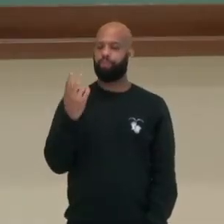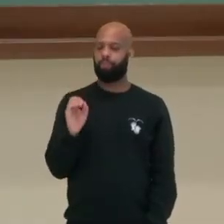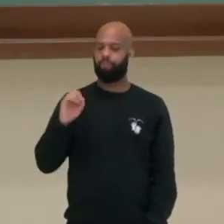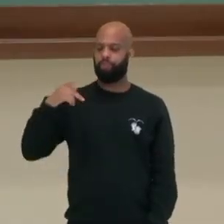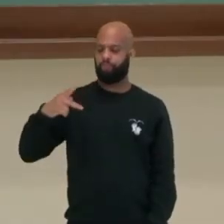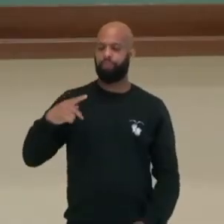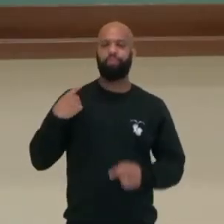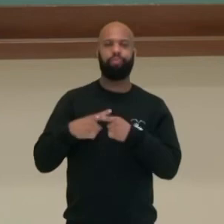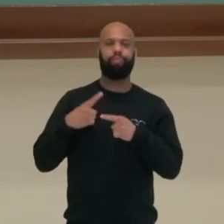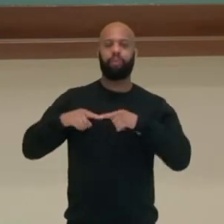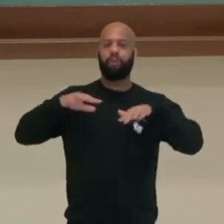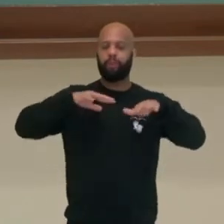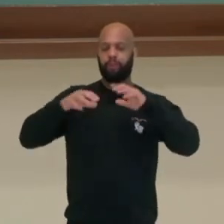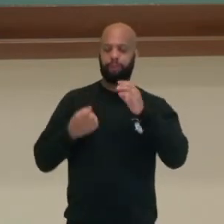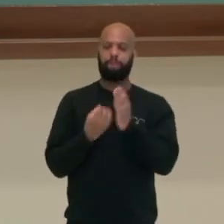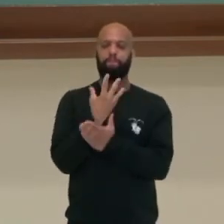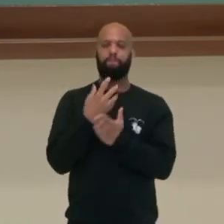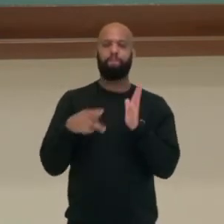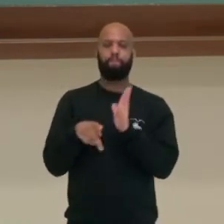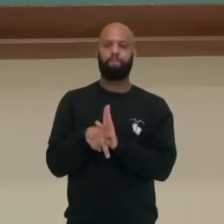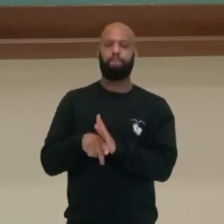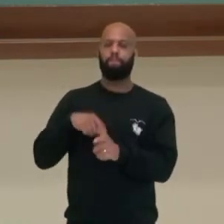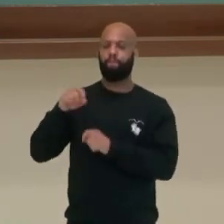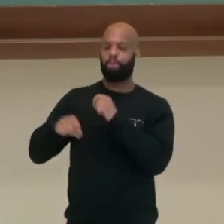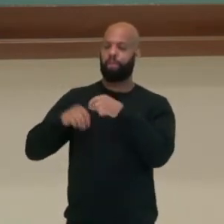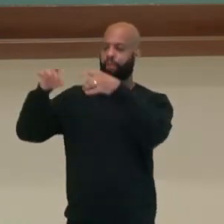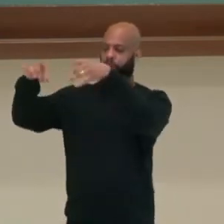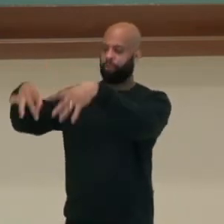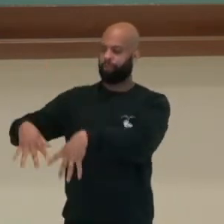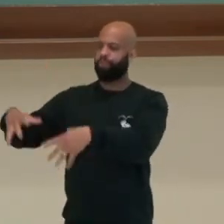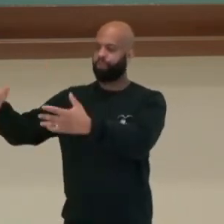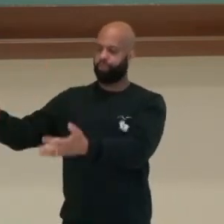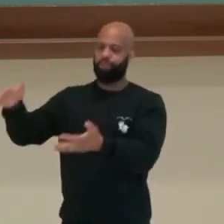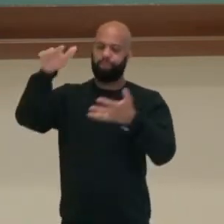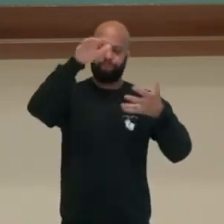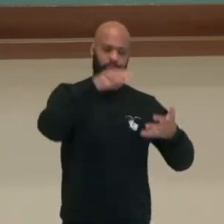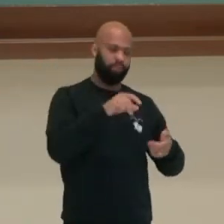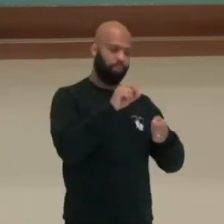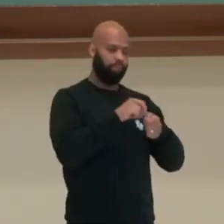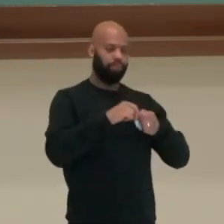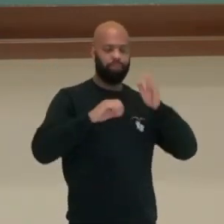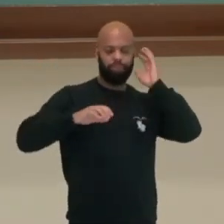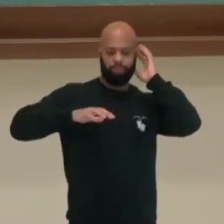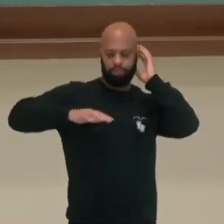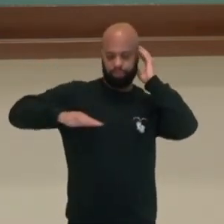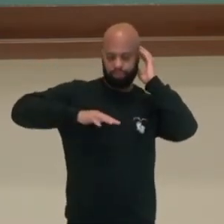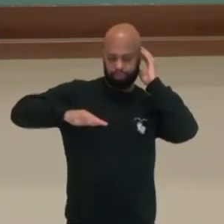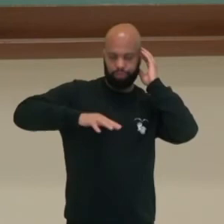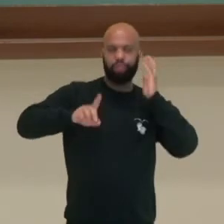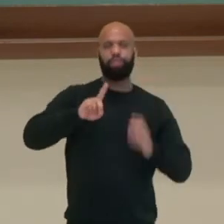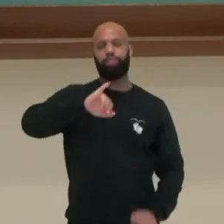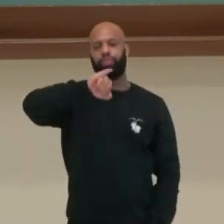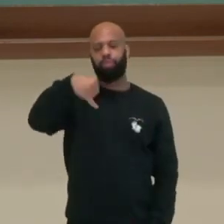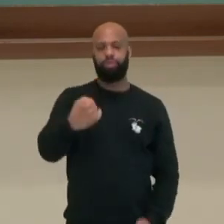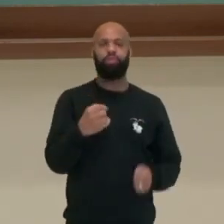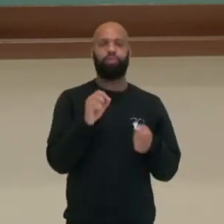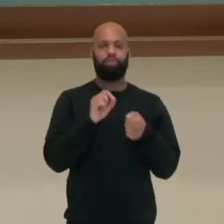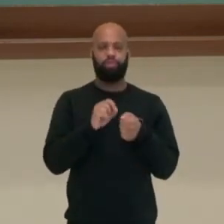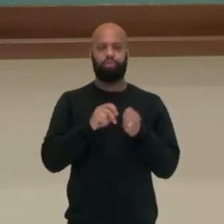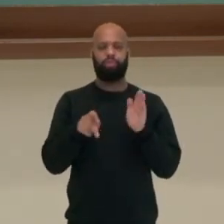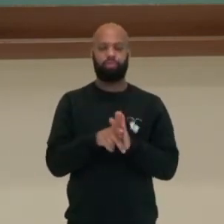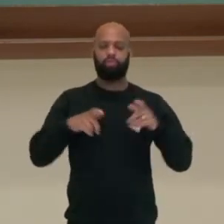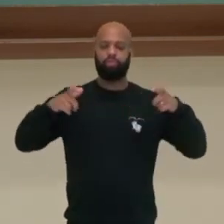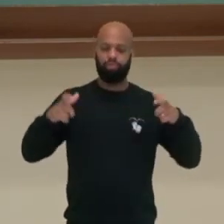vai surgir a partir dessa releitura que os DJs passam a fazer com os discos